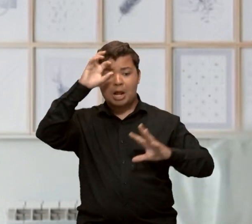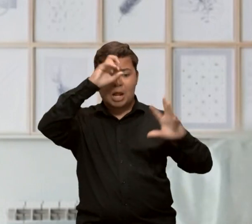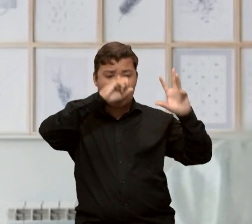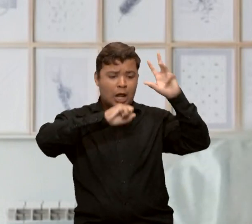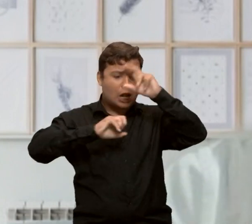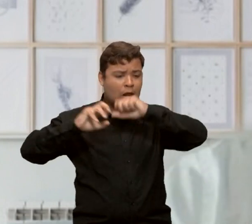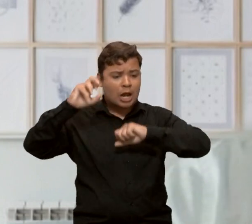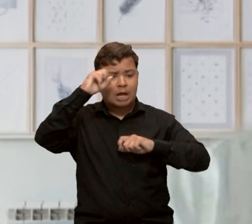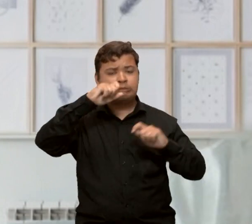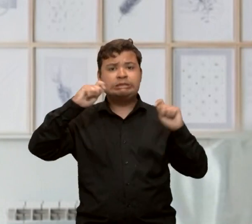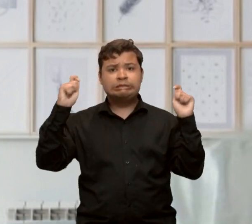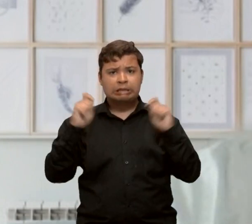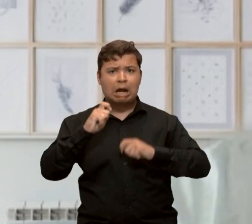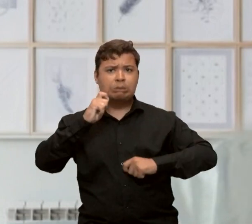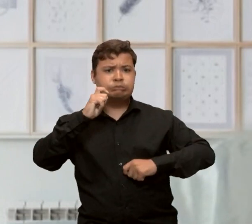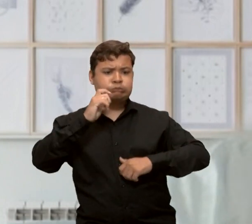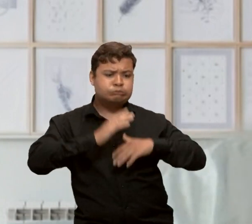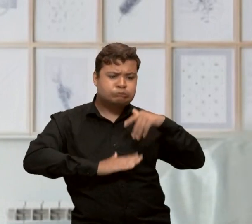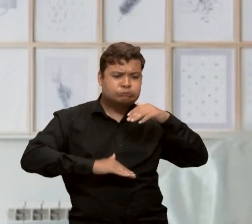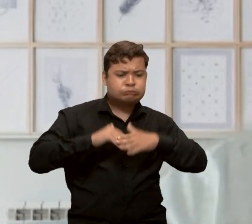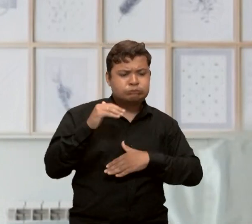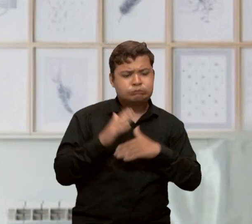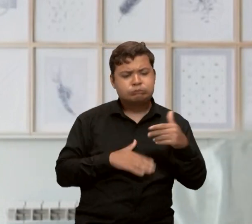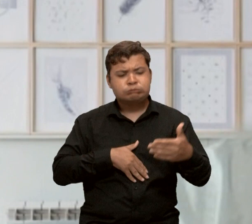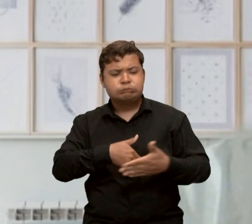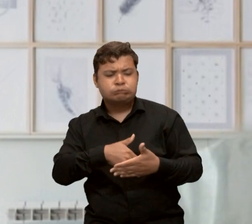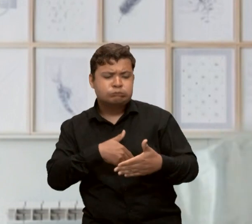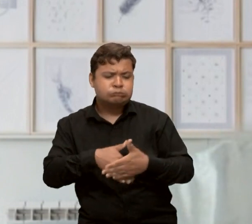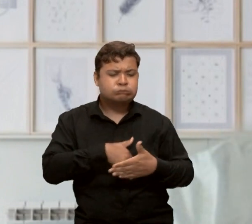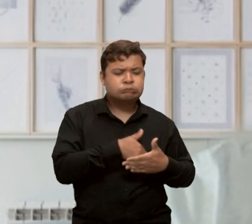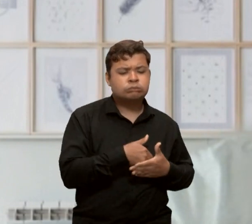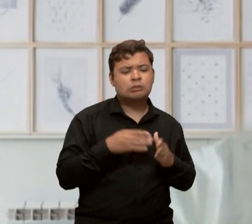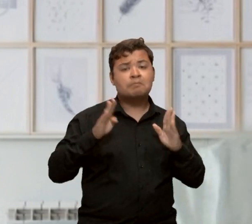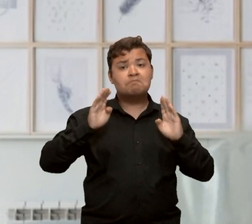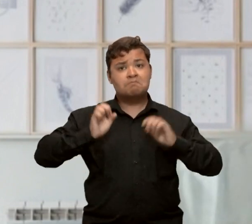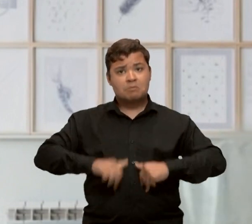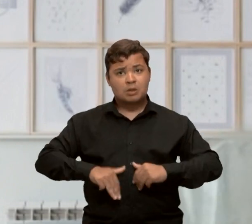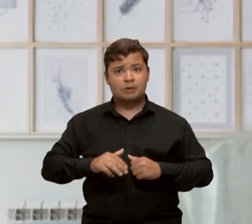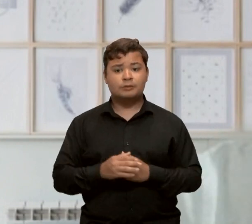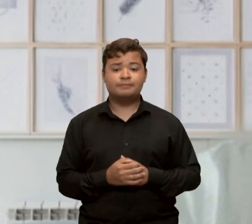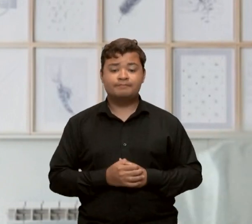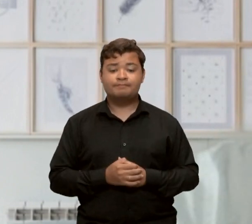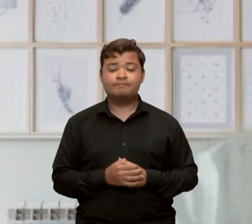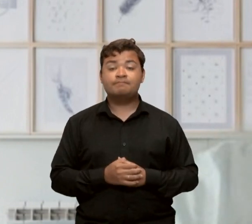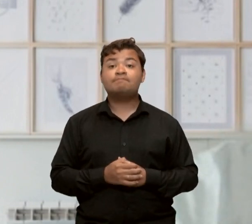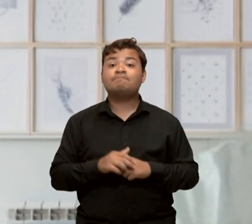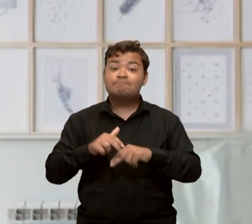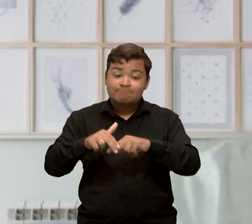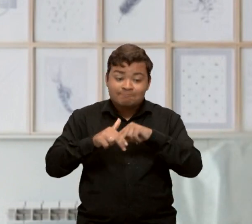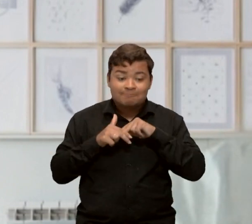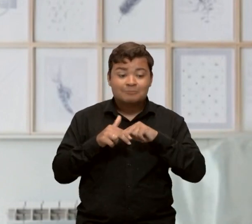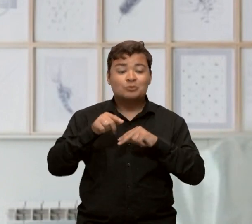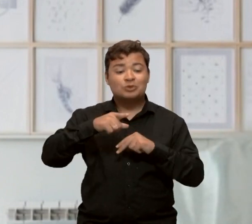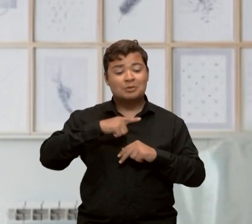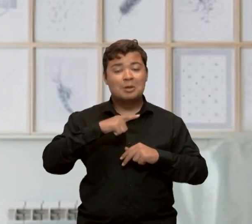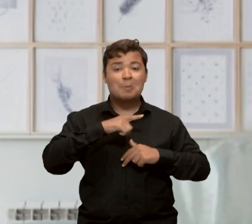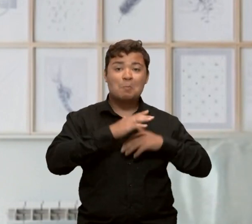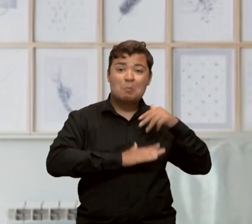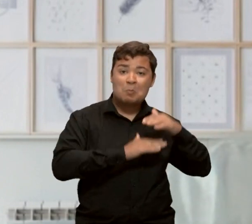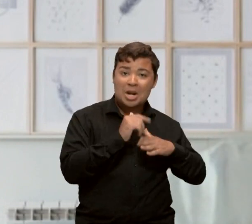bem. Então, talvez esse seja o grande motivo das práticas do jogo